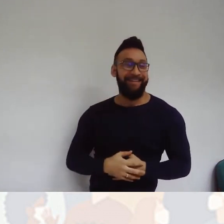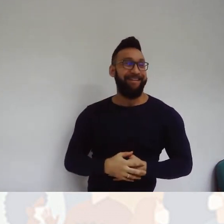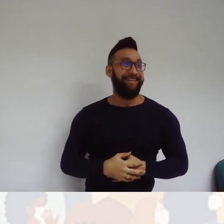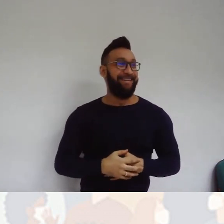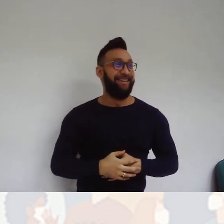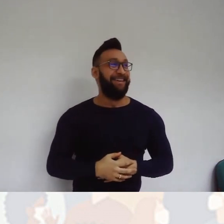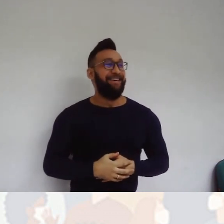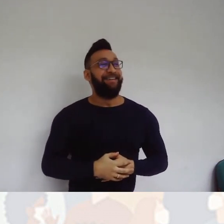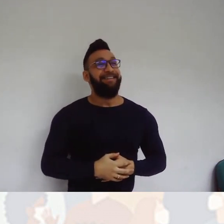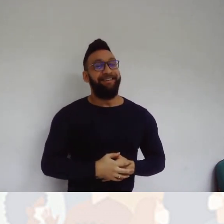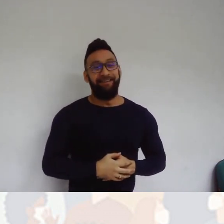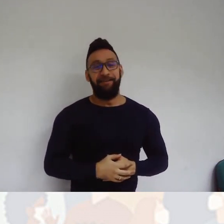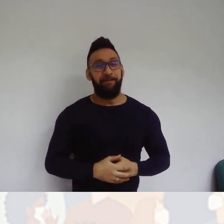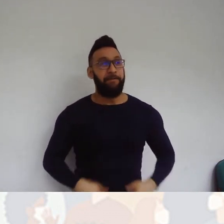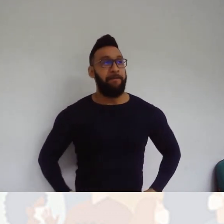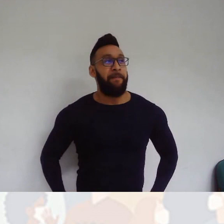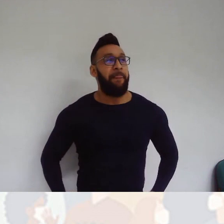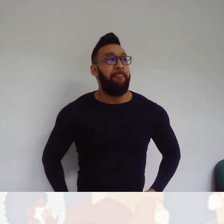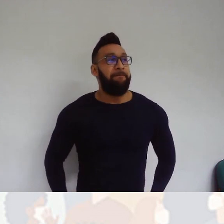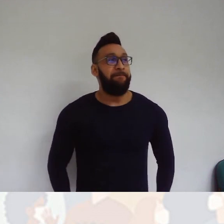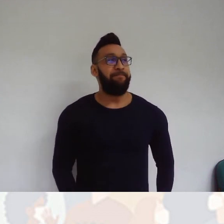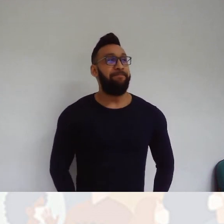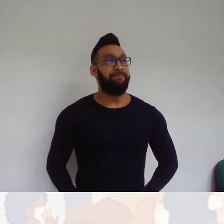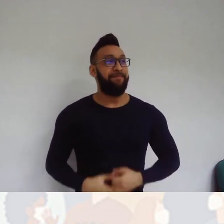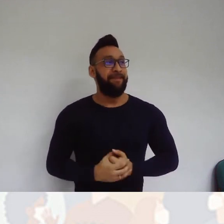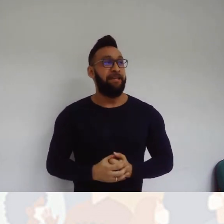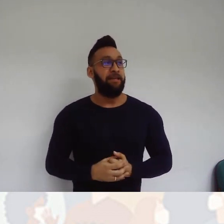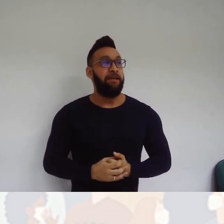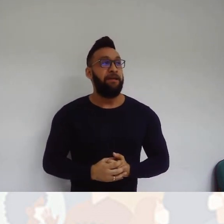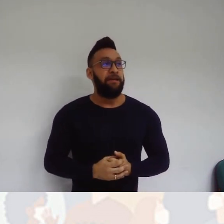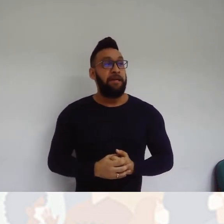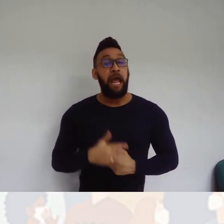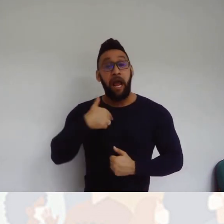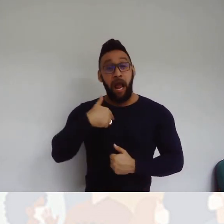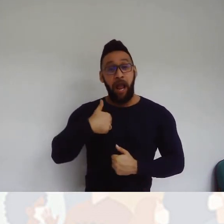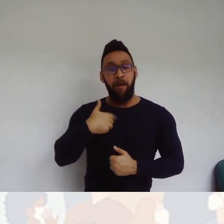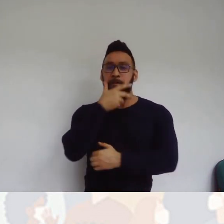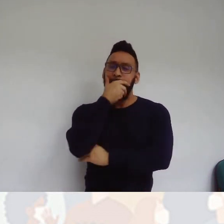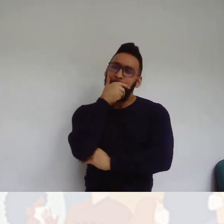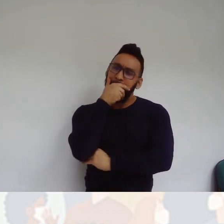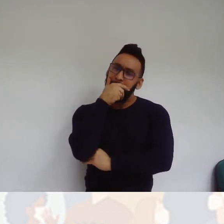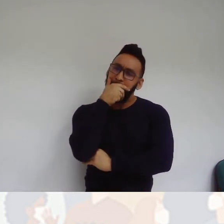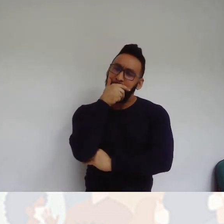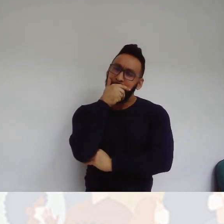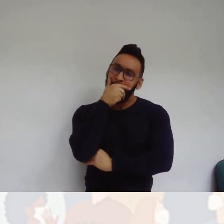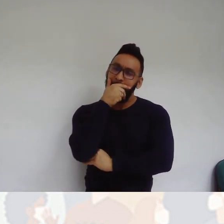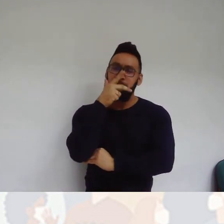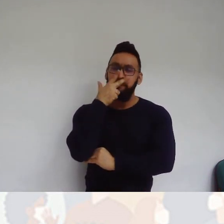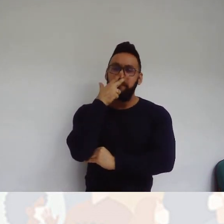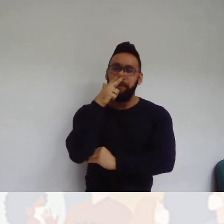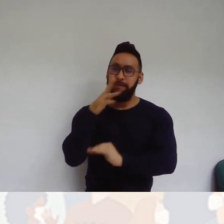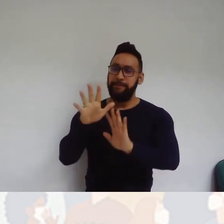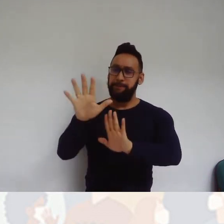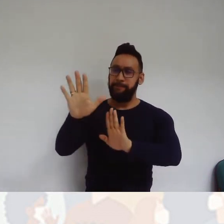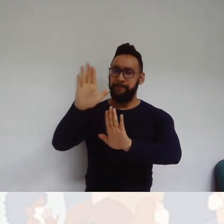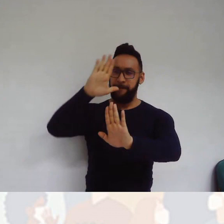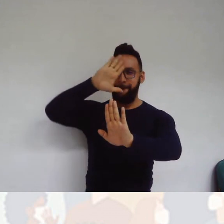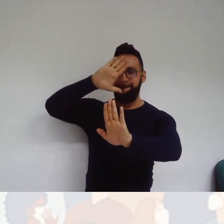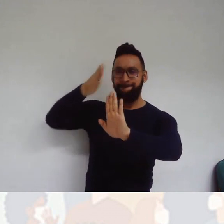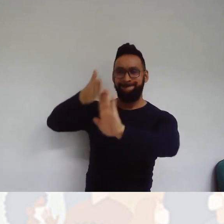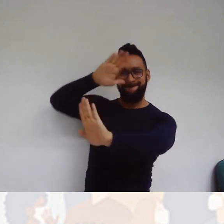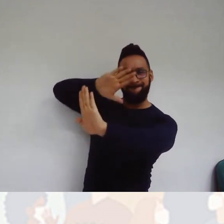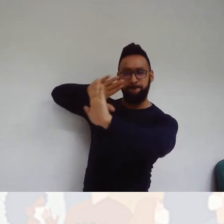Então tá, então era isso, obrigada. Obrigado a você. Estava implícito aqui em muita coisa, eu só toquei brevemente essa